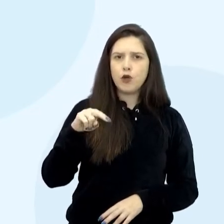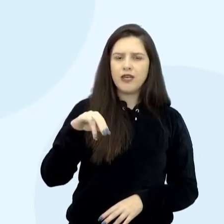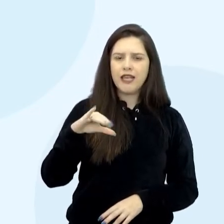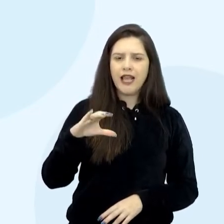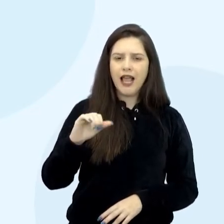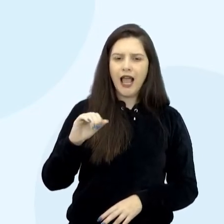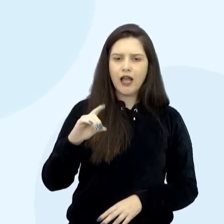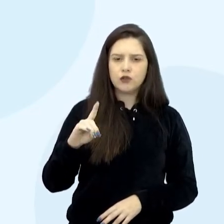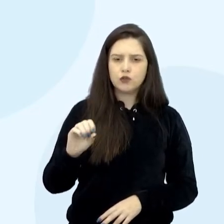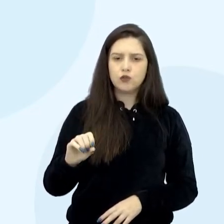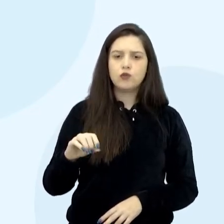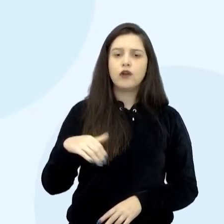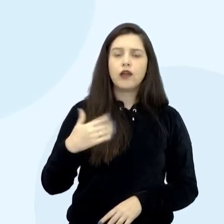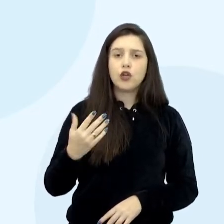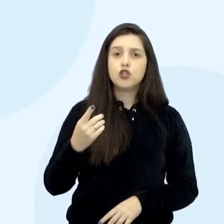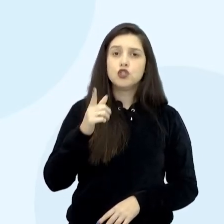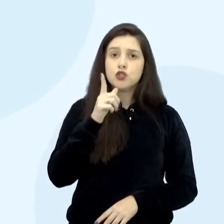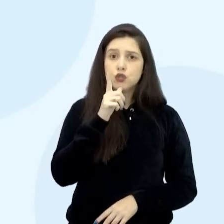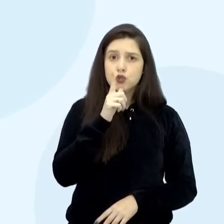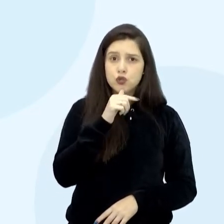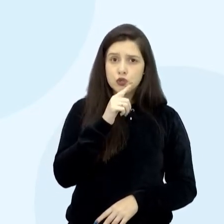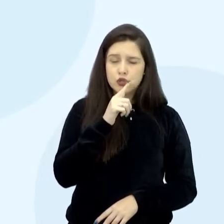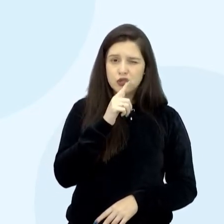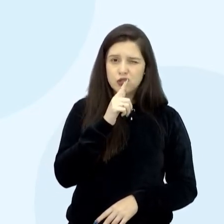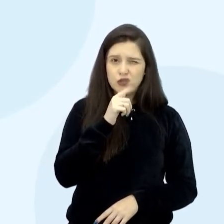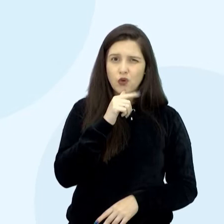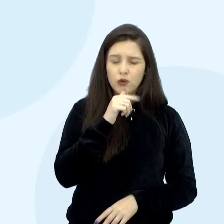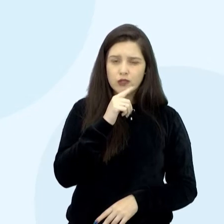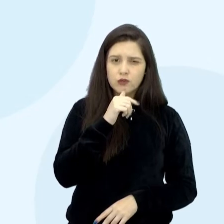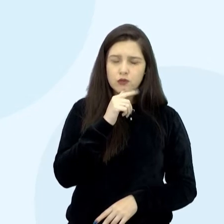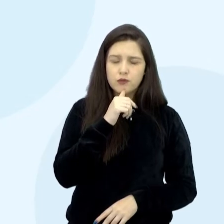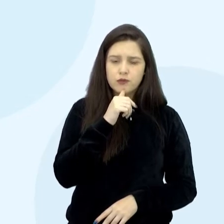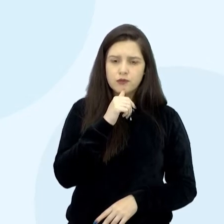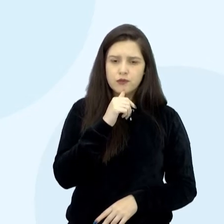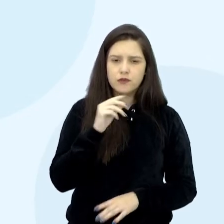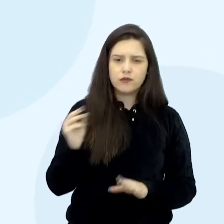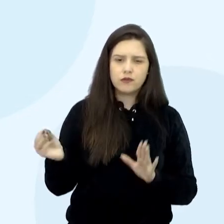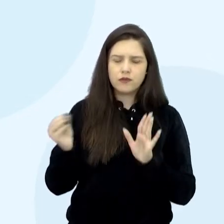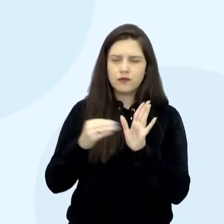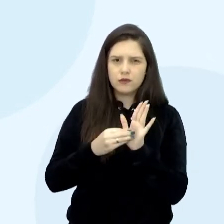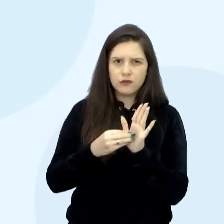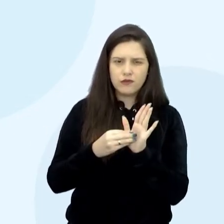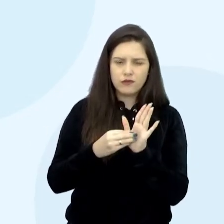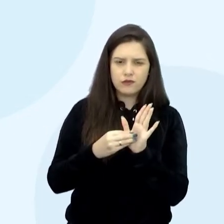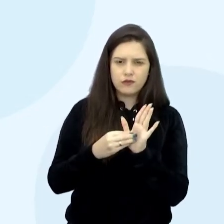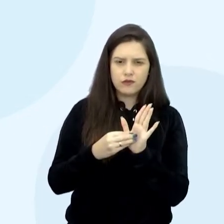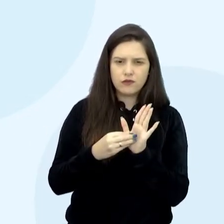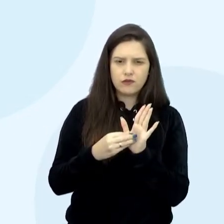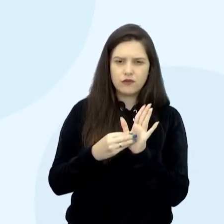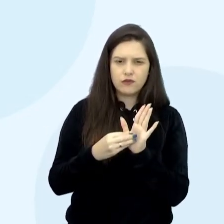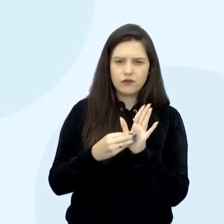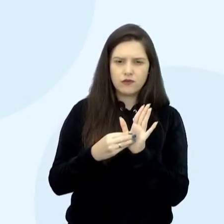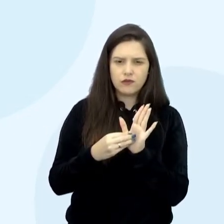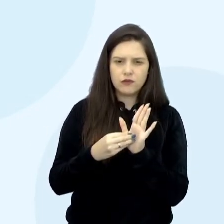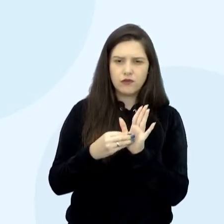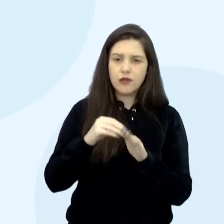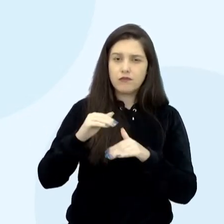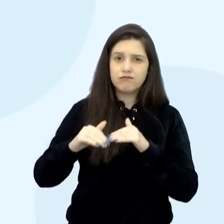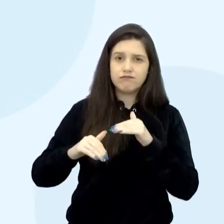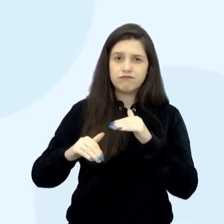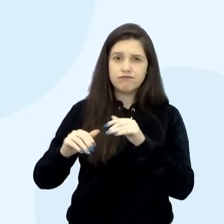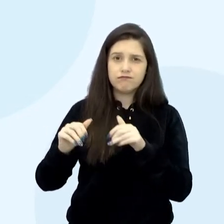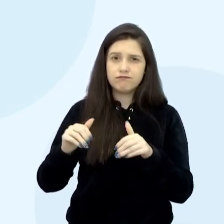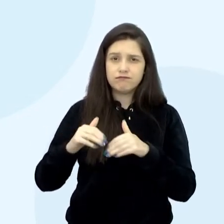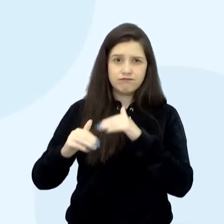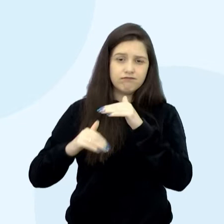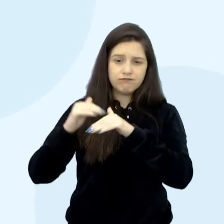CaCO3 no estado sólido, certo? Sendo calcinado e produzindo